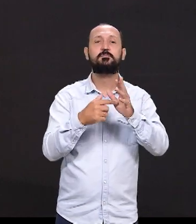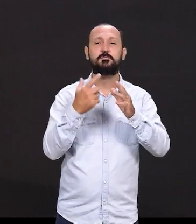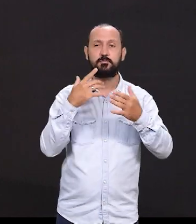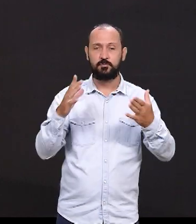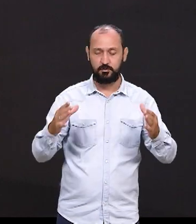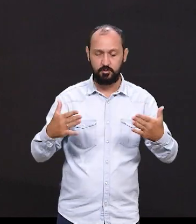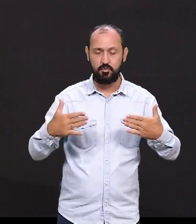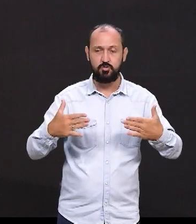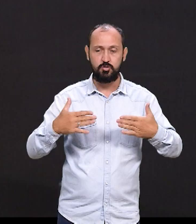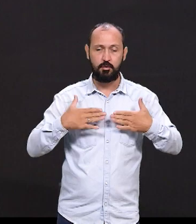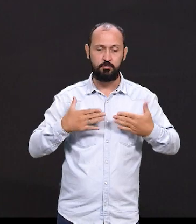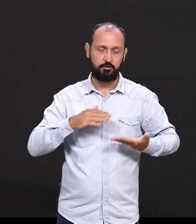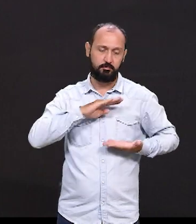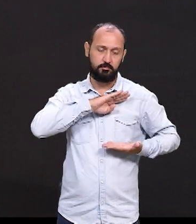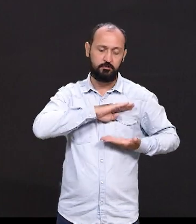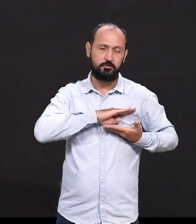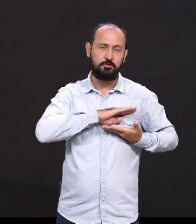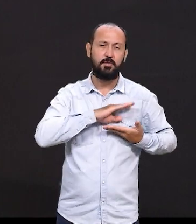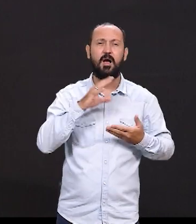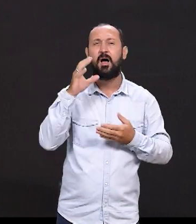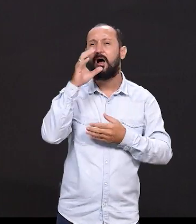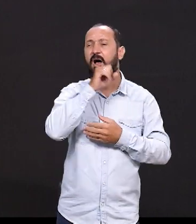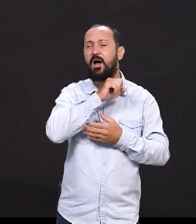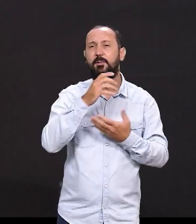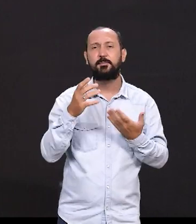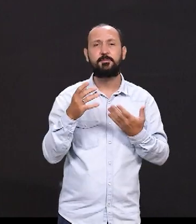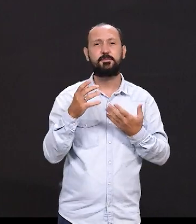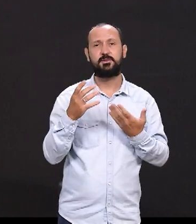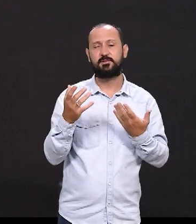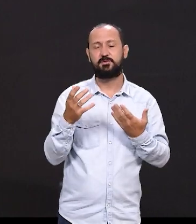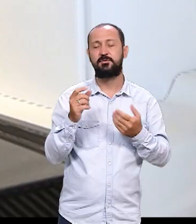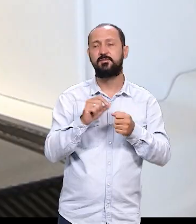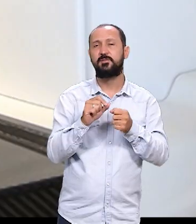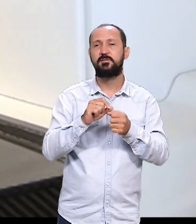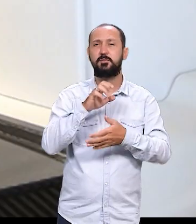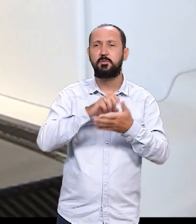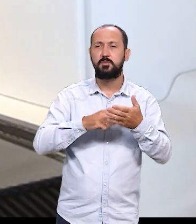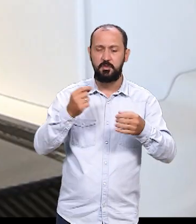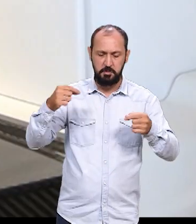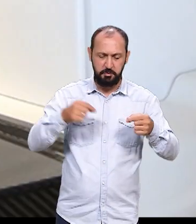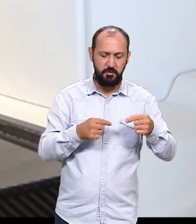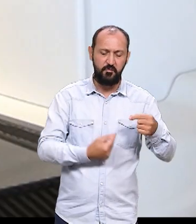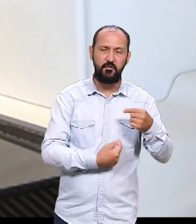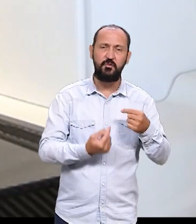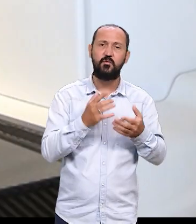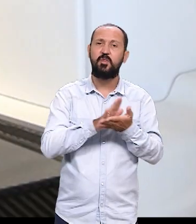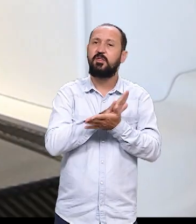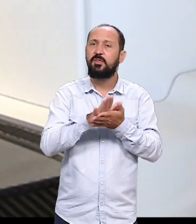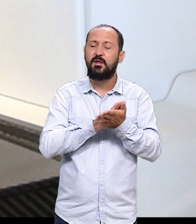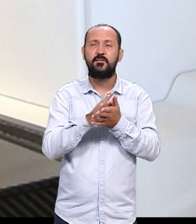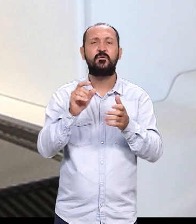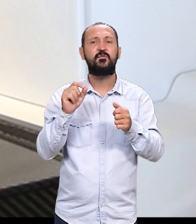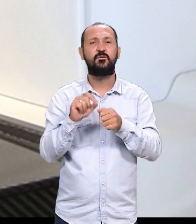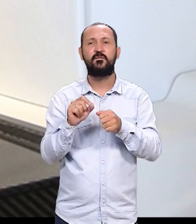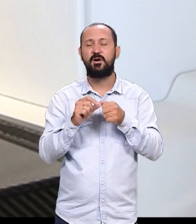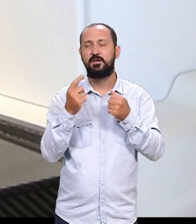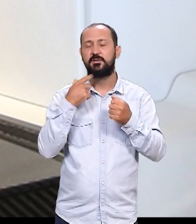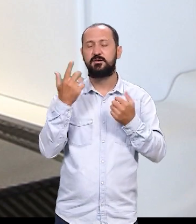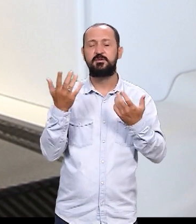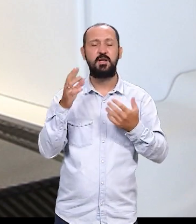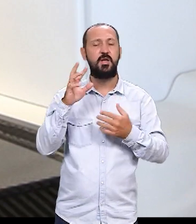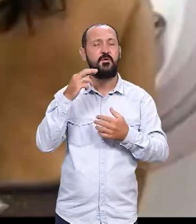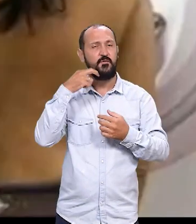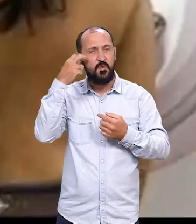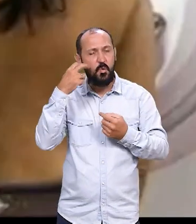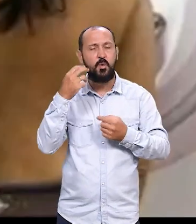que com que com compreende na verdade duas placas que comprime a Mama por alguns segundos e pronto aquilo ali o exame não tem tubo não tem